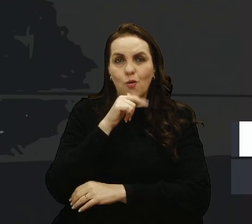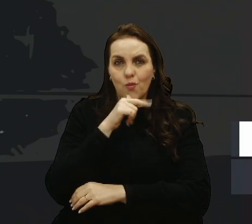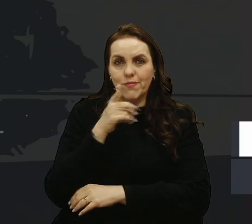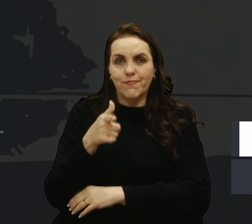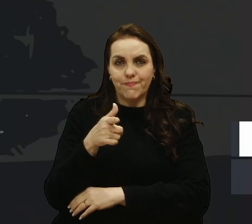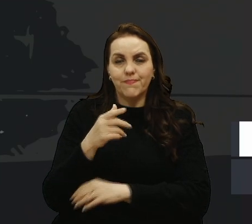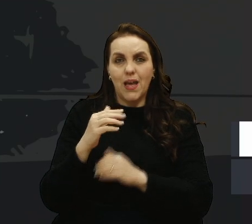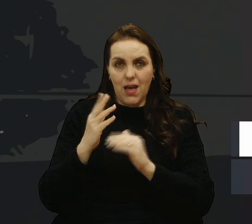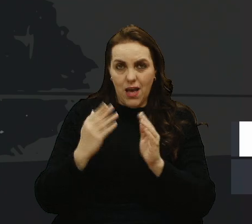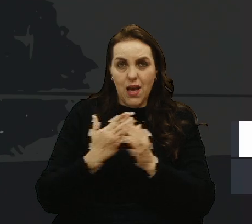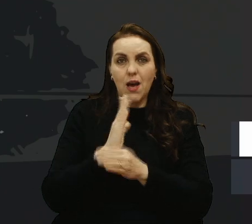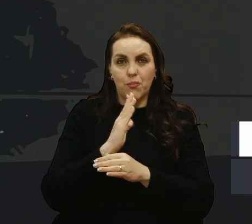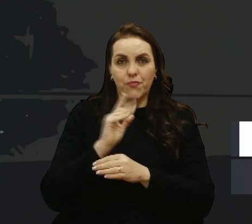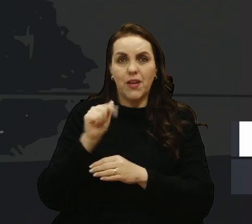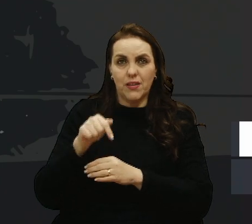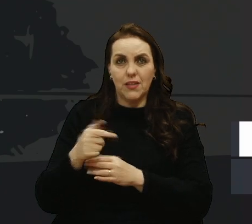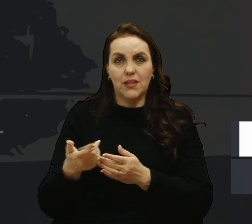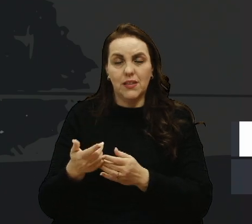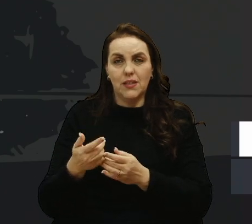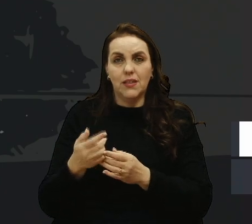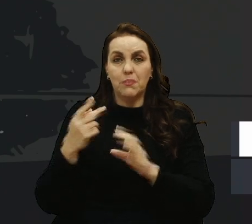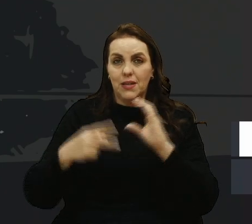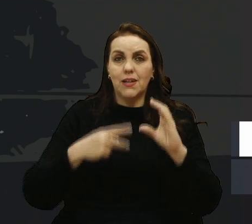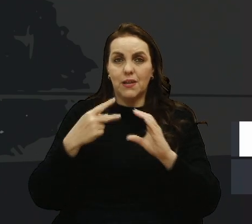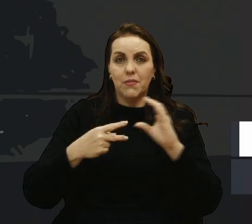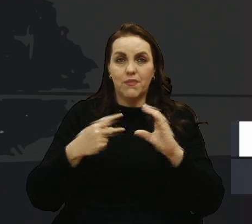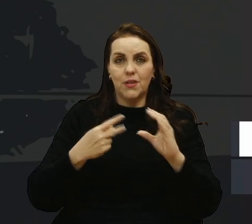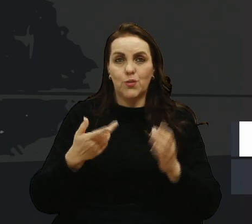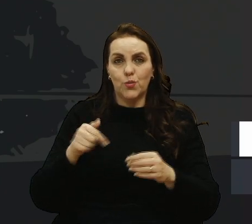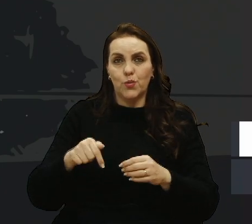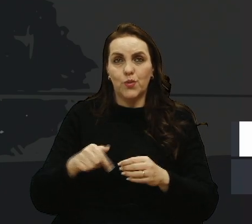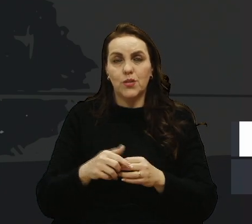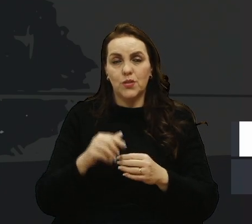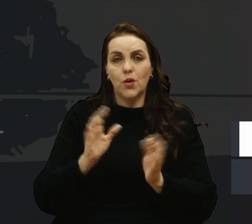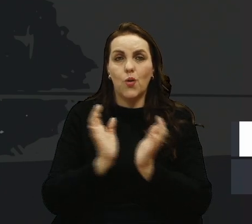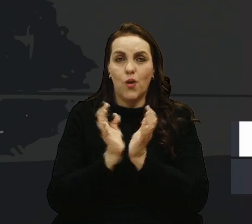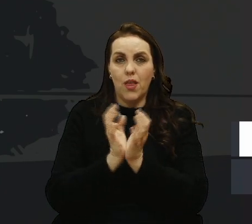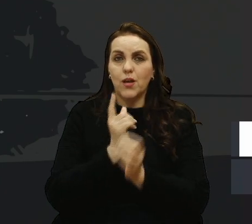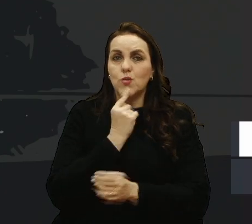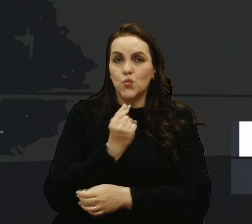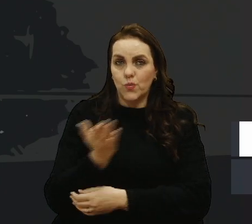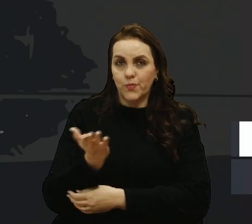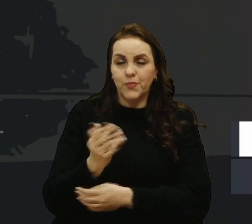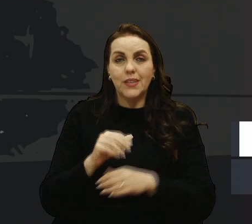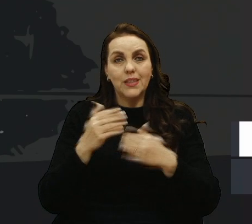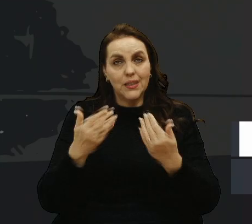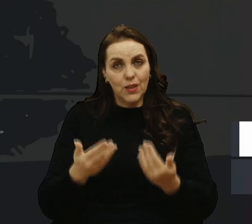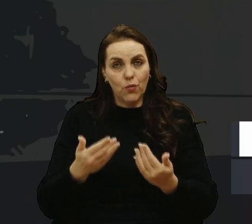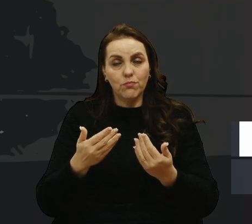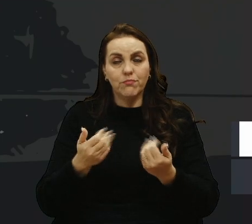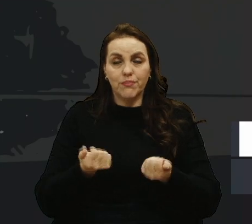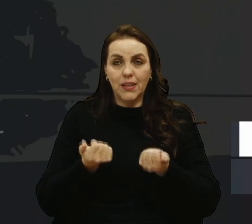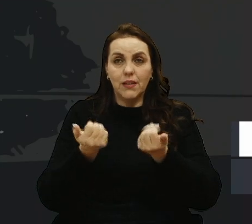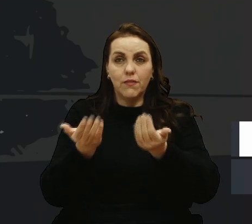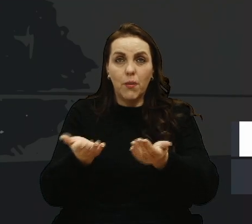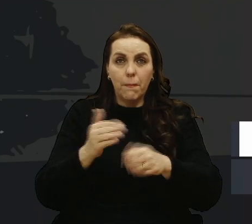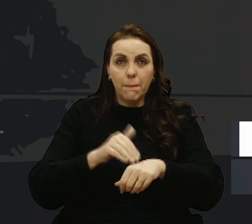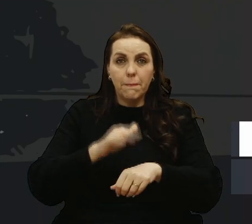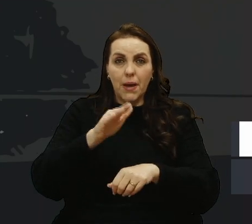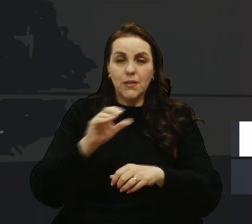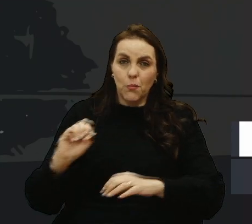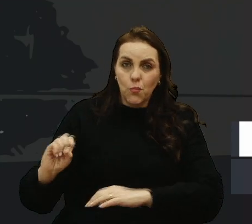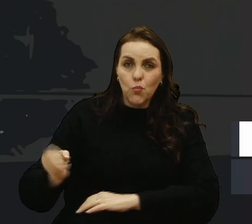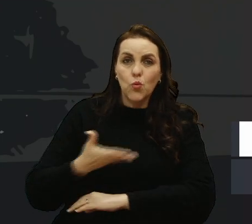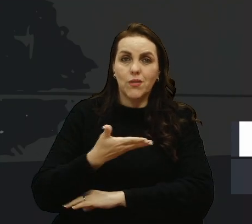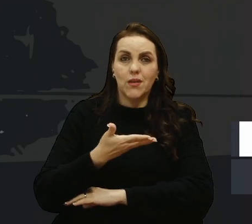foi aprovada por essa Câmara de Vereadores, colega João, e que levou mais